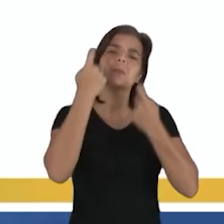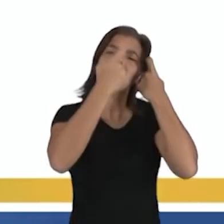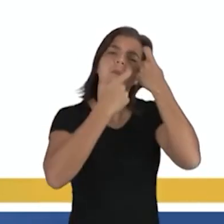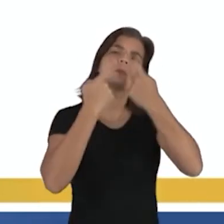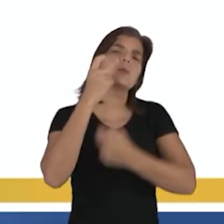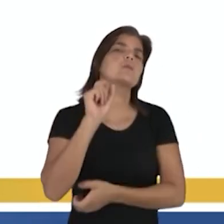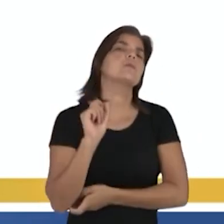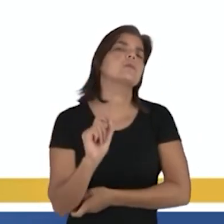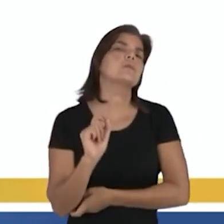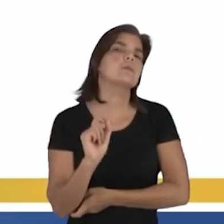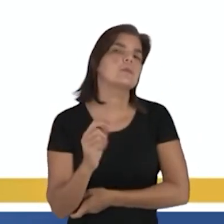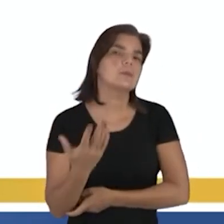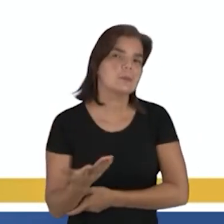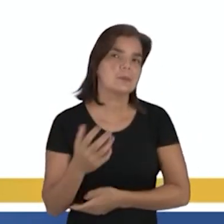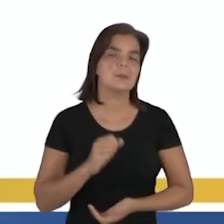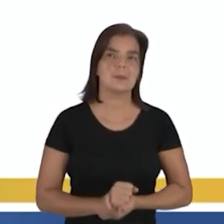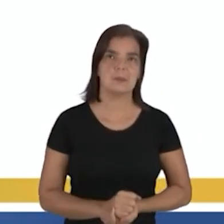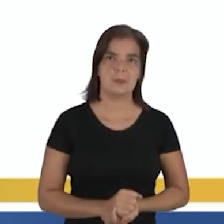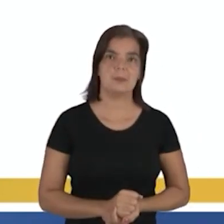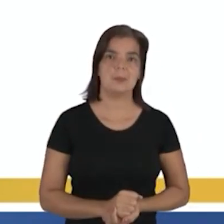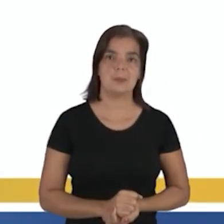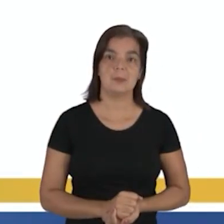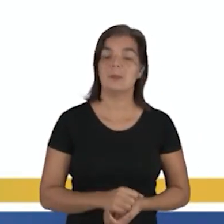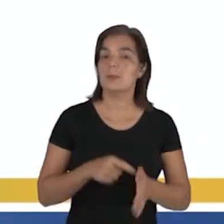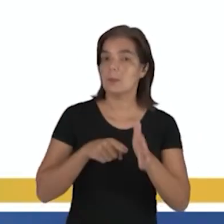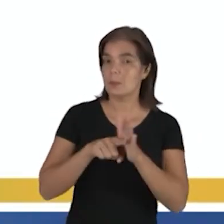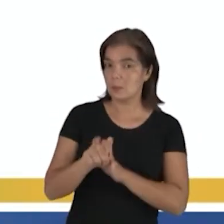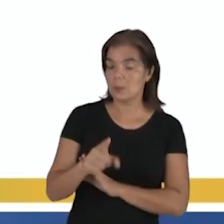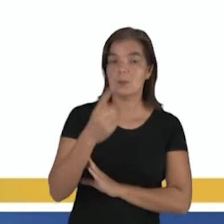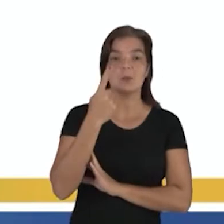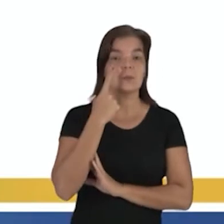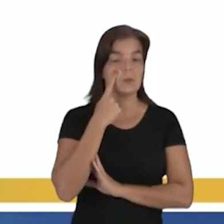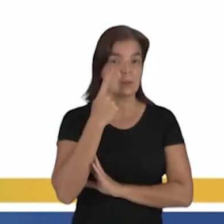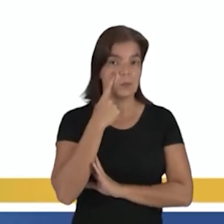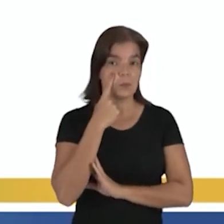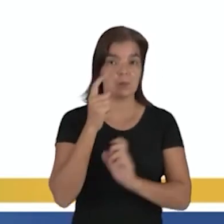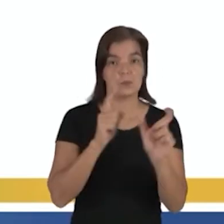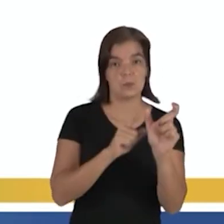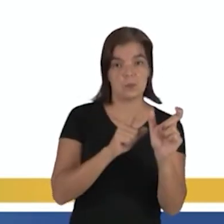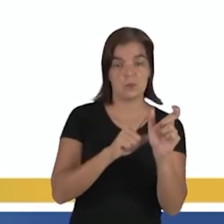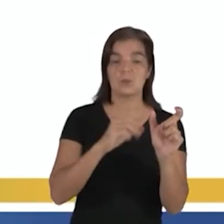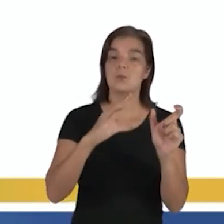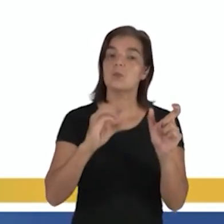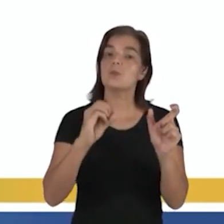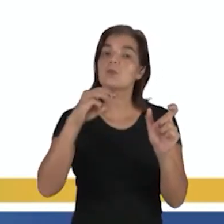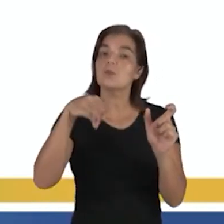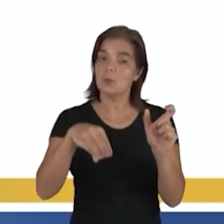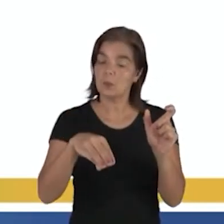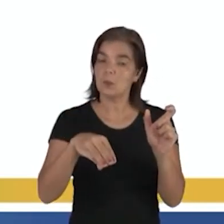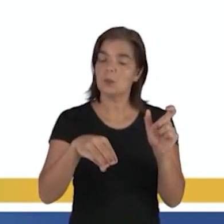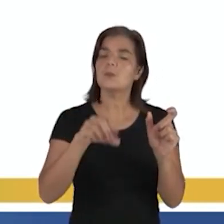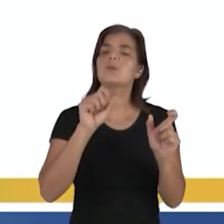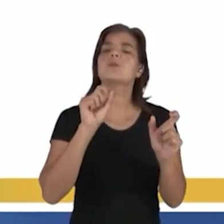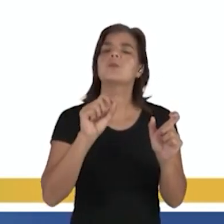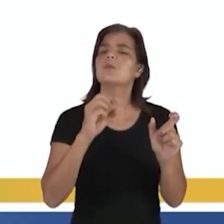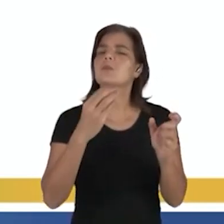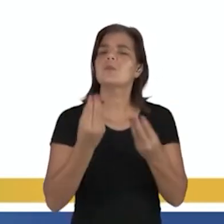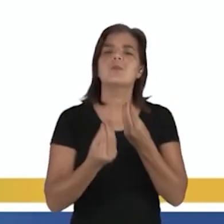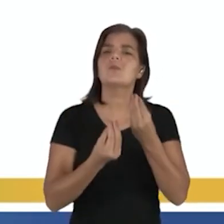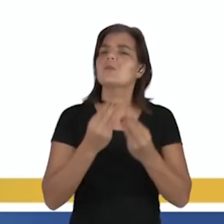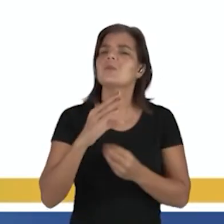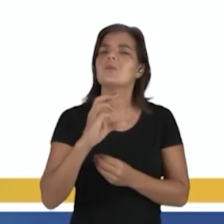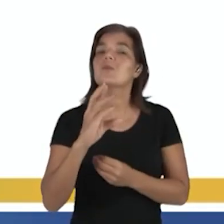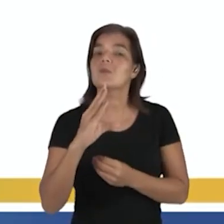Com o que eles se preocupam? Veja que a sua pergunta vem com a palavra com. Com o quê?